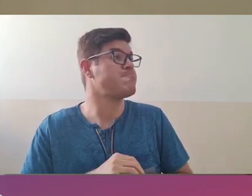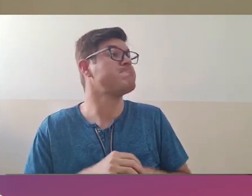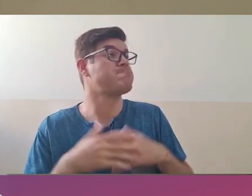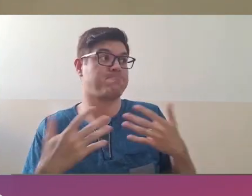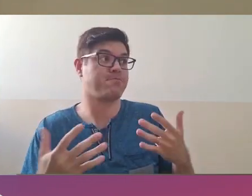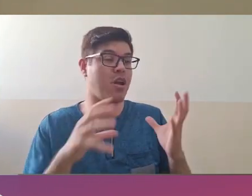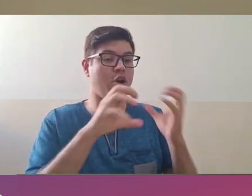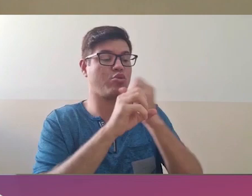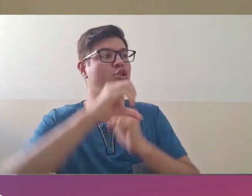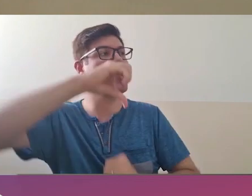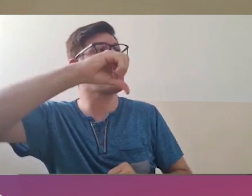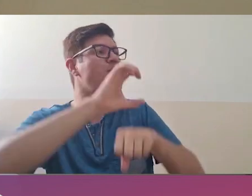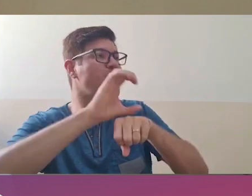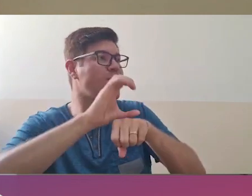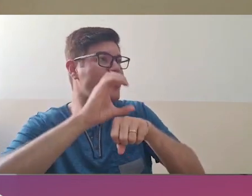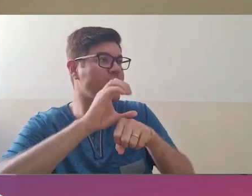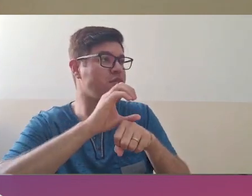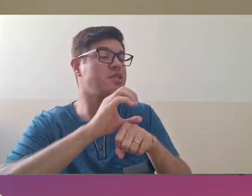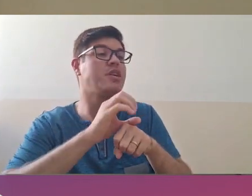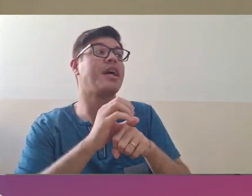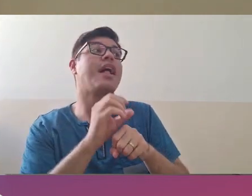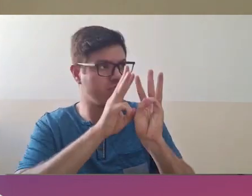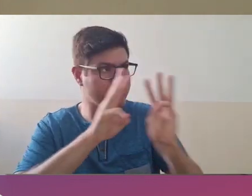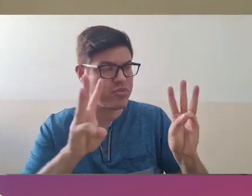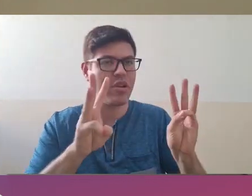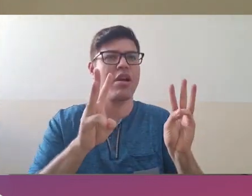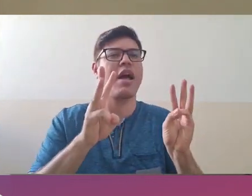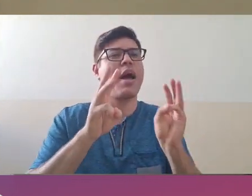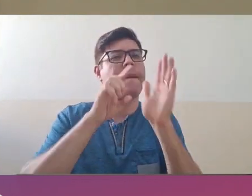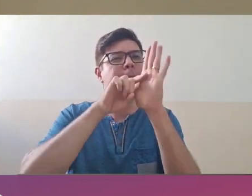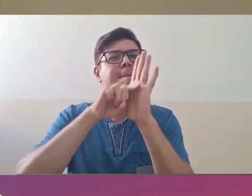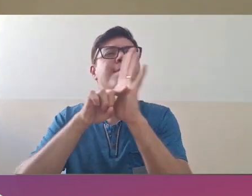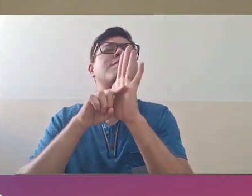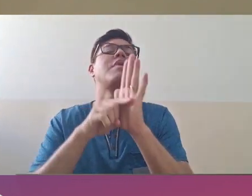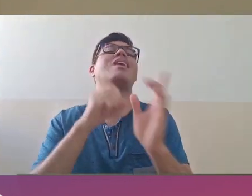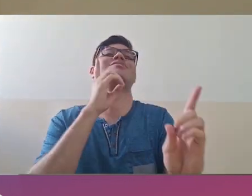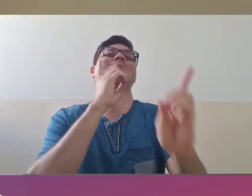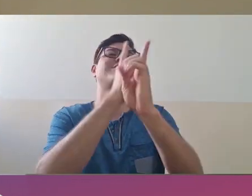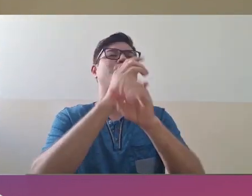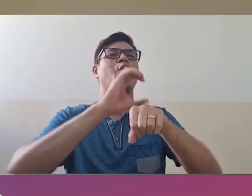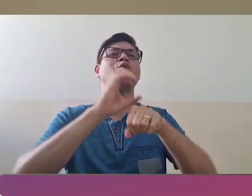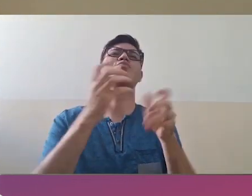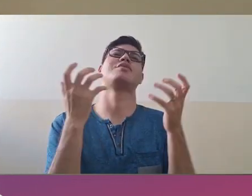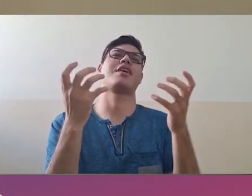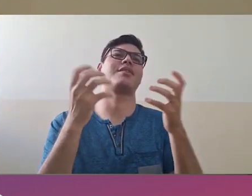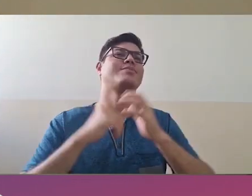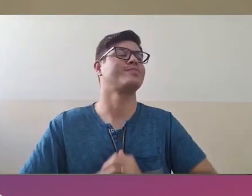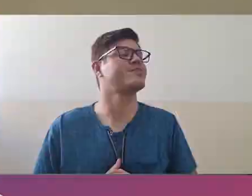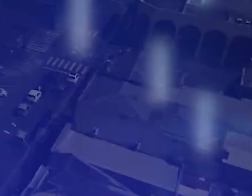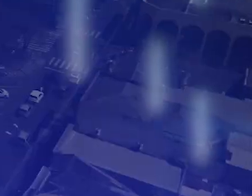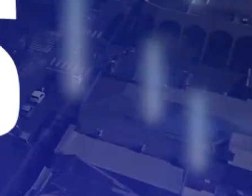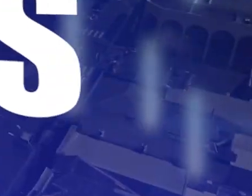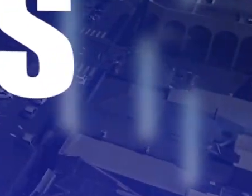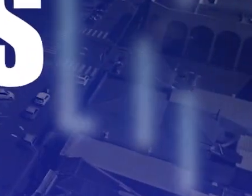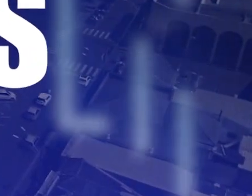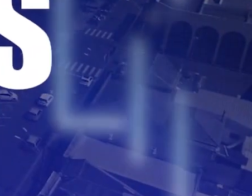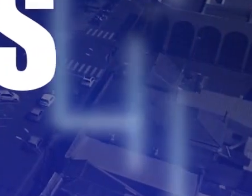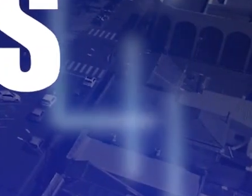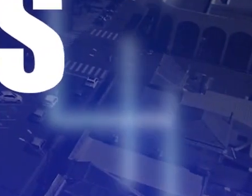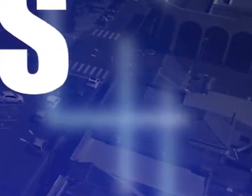Então são 9 cursos ao todo. Aí, lá dentro, na hora de fazer a inscrição, tem o edital completo, o aluno pode escolher o que ele quer ali.